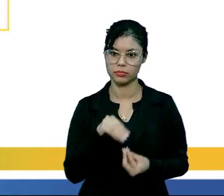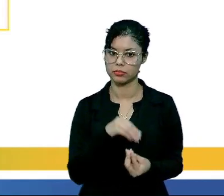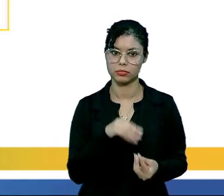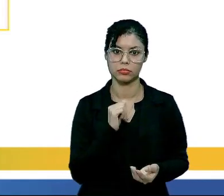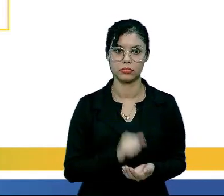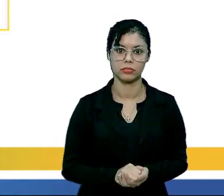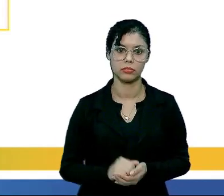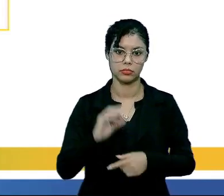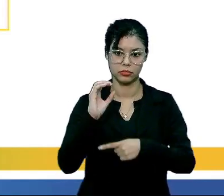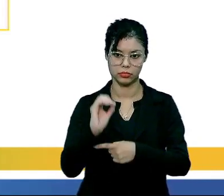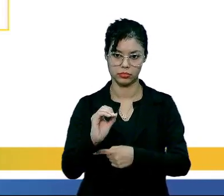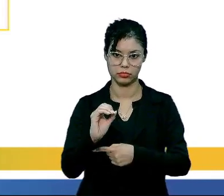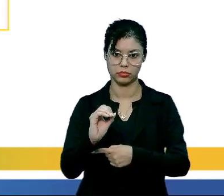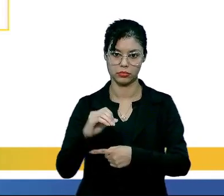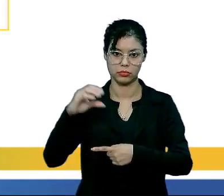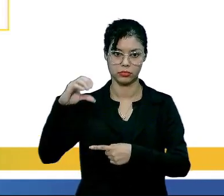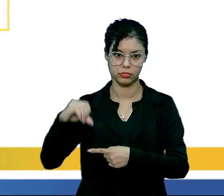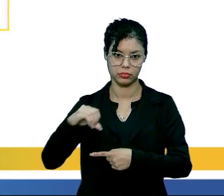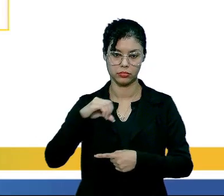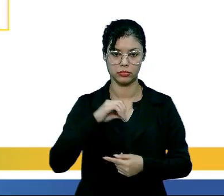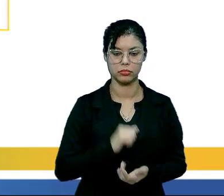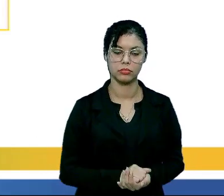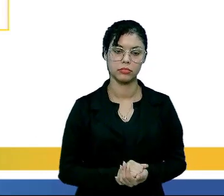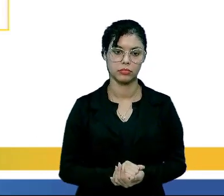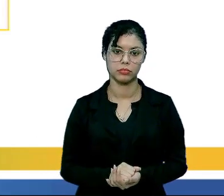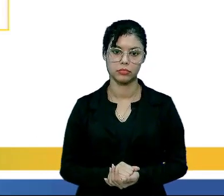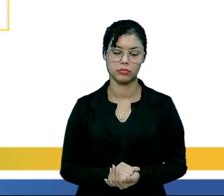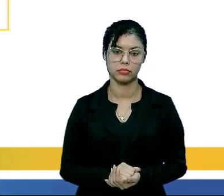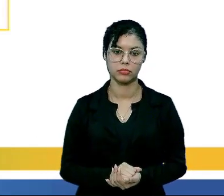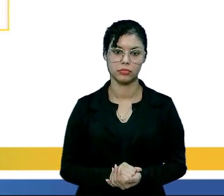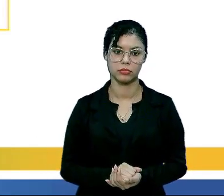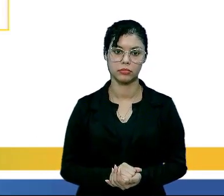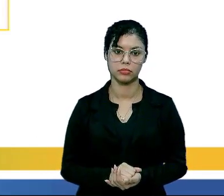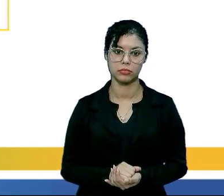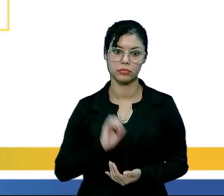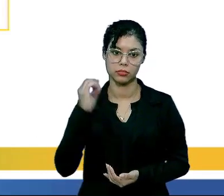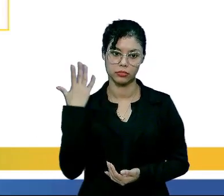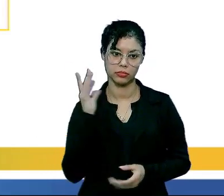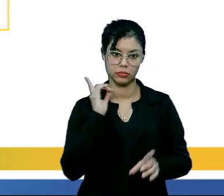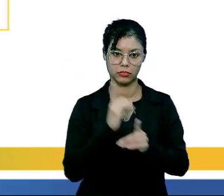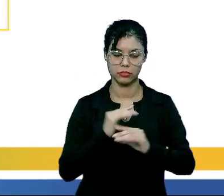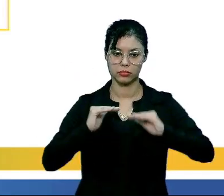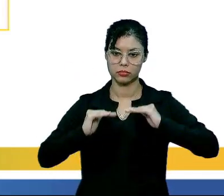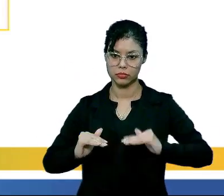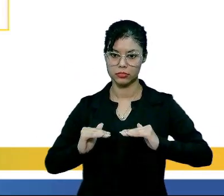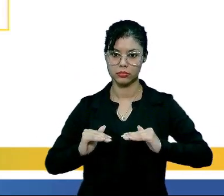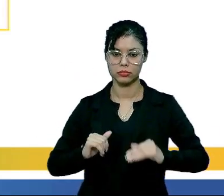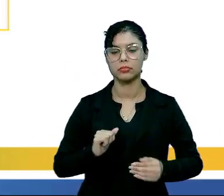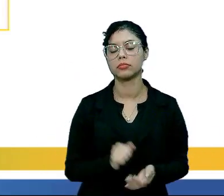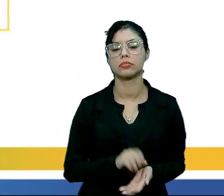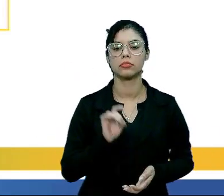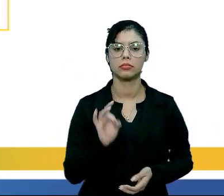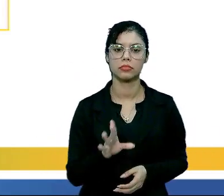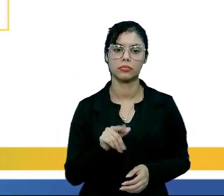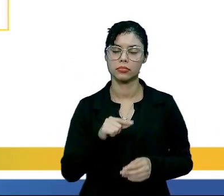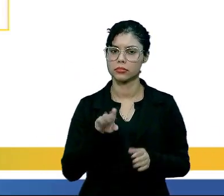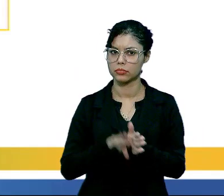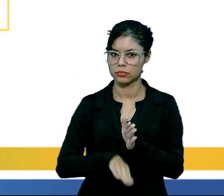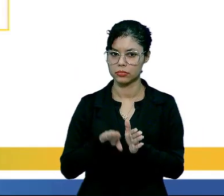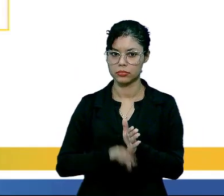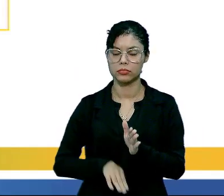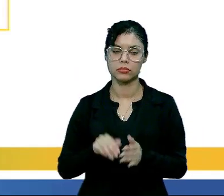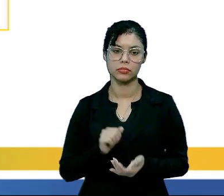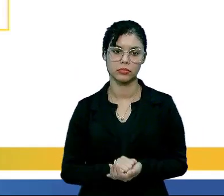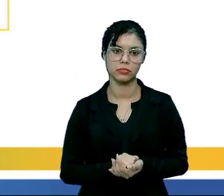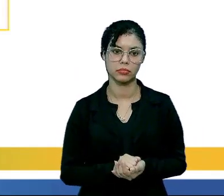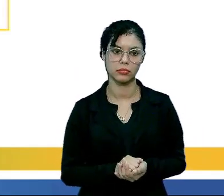10 mols, reagiram 9 mols. Tudo bem? Logo, para descobrir o equilíbrio, é só você fazer uma pequena